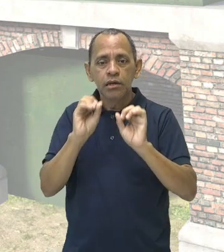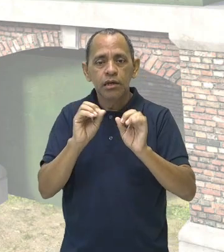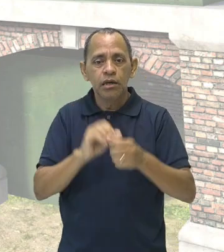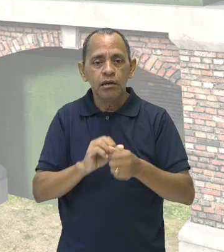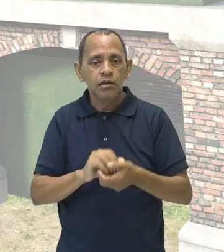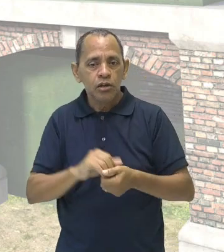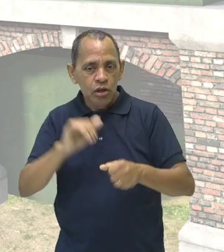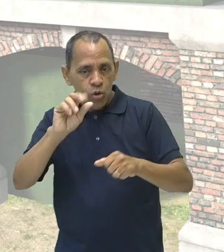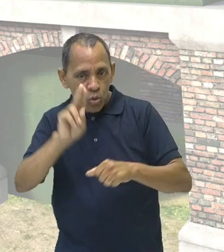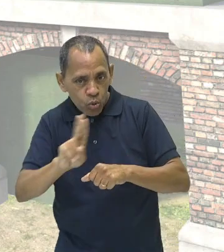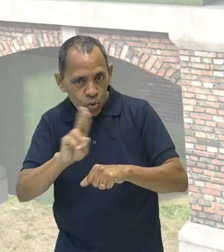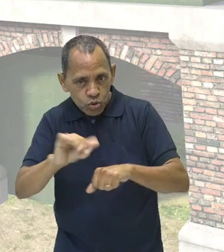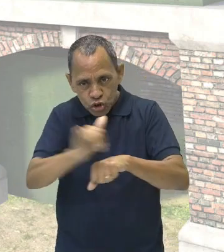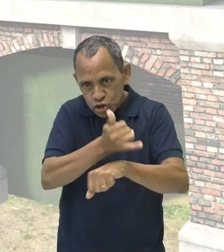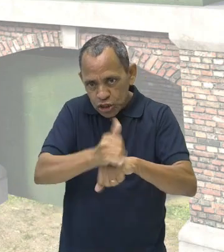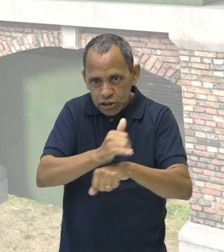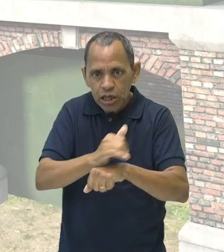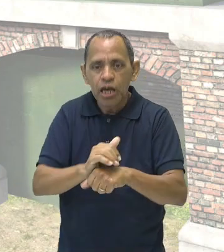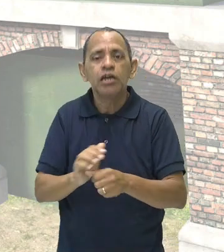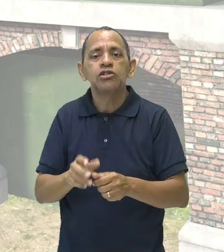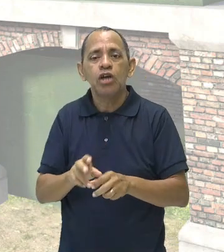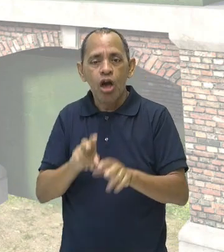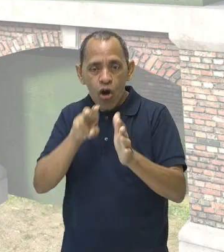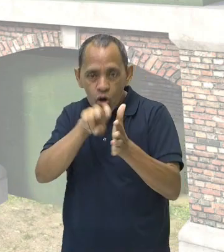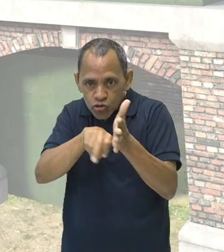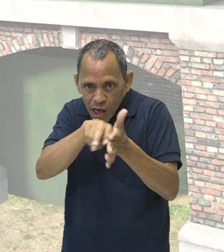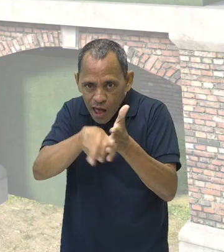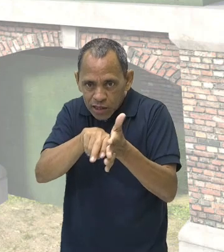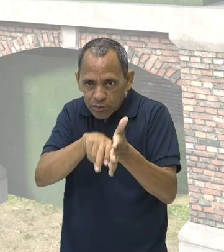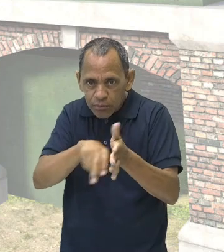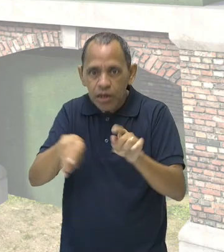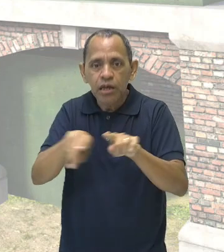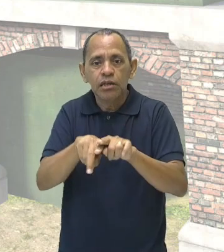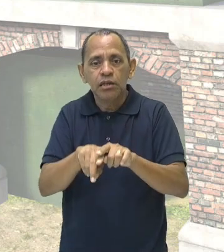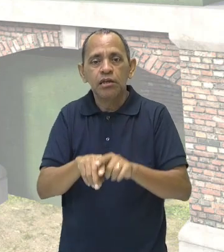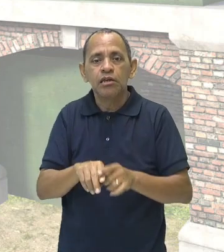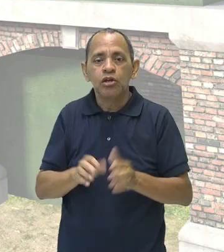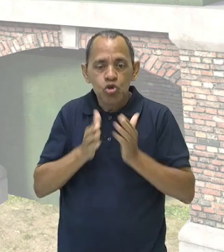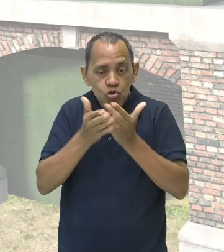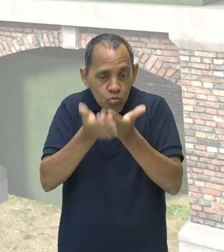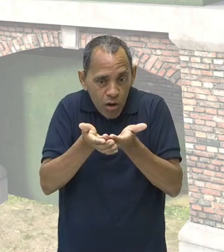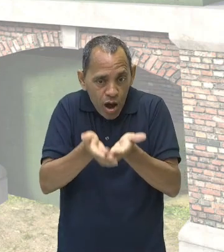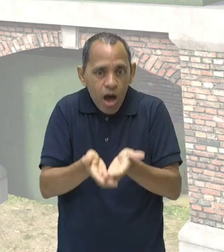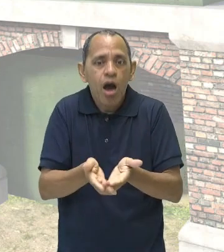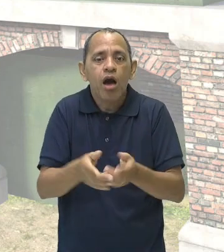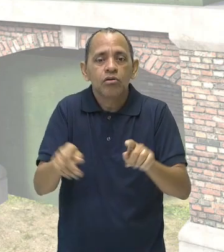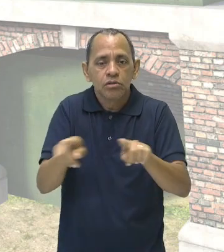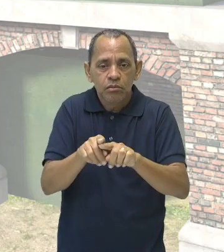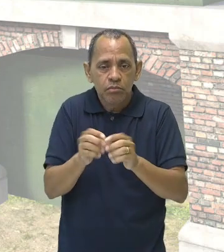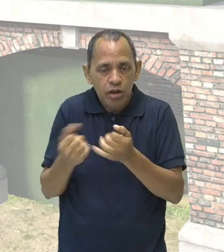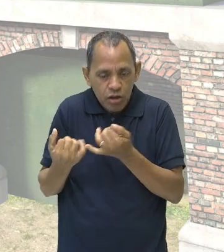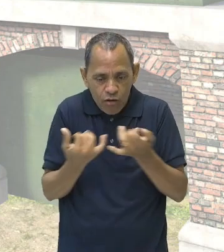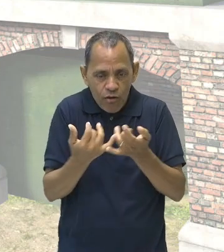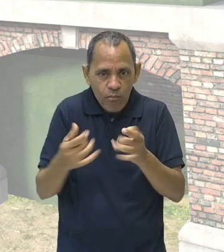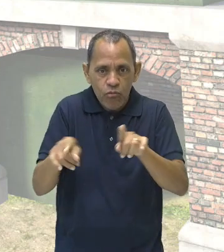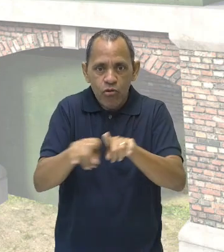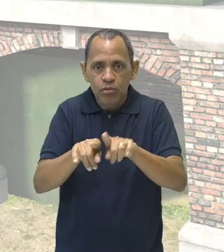setores. Vai ser usada na locomotiva, ela vai ser usada nas embarcações a vapor. Então, ela